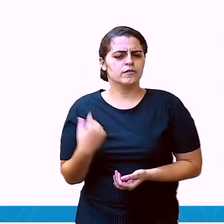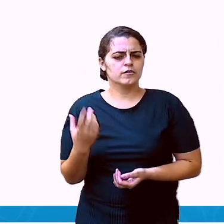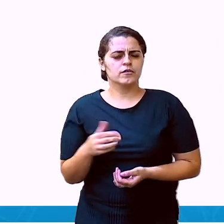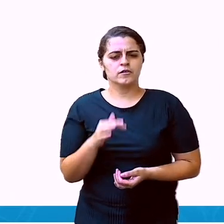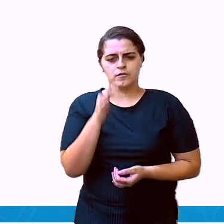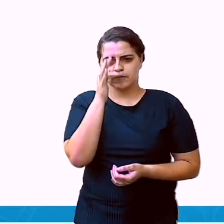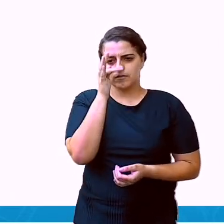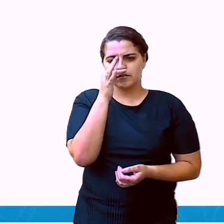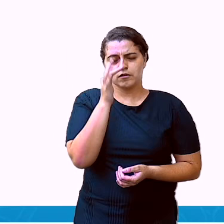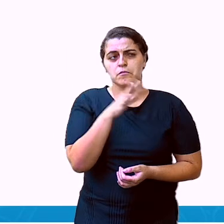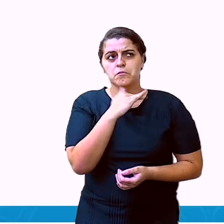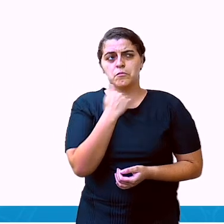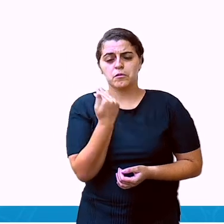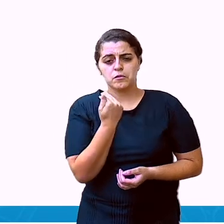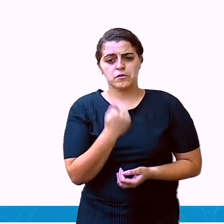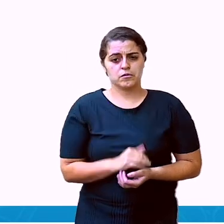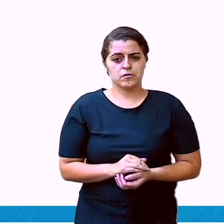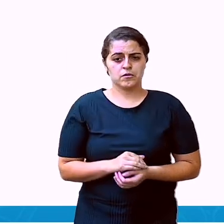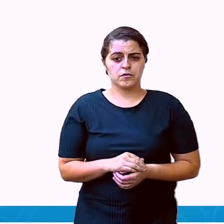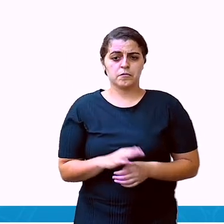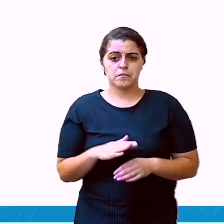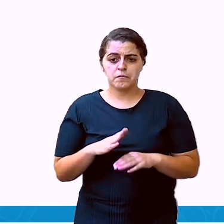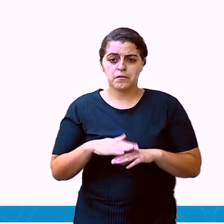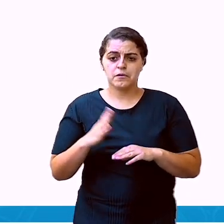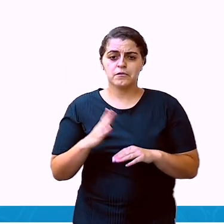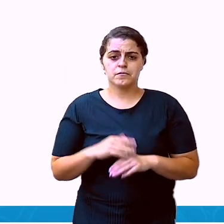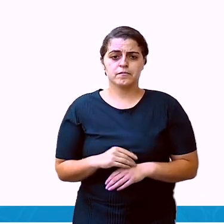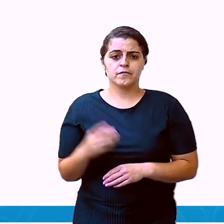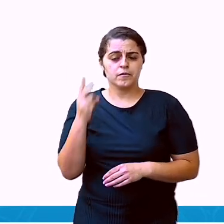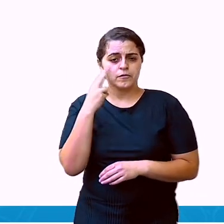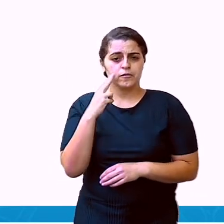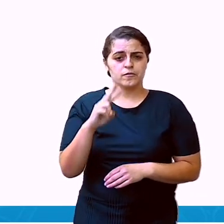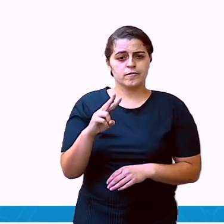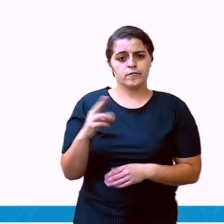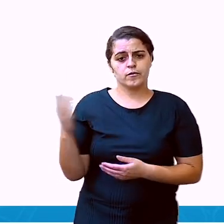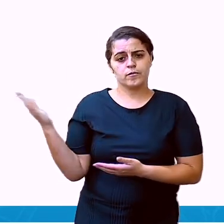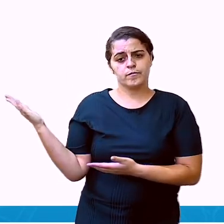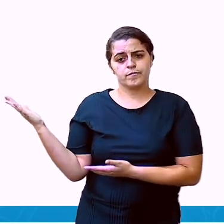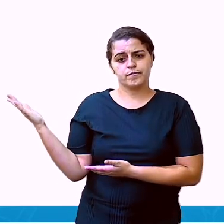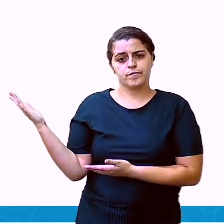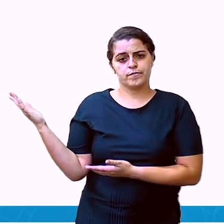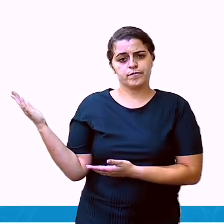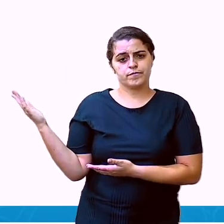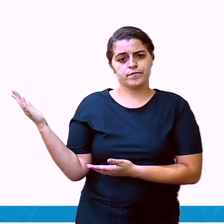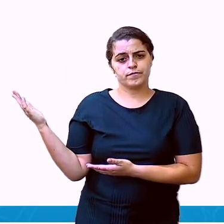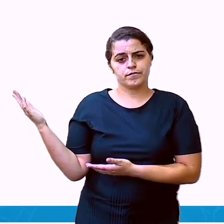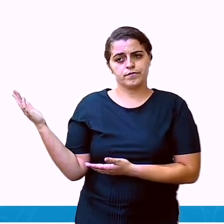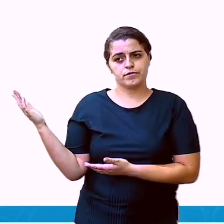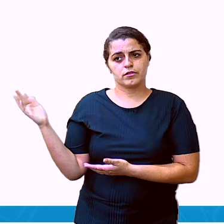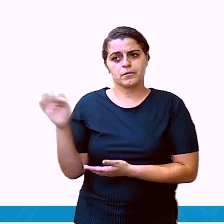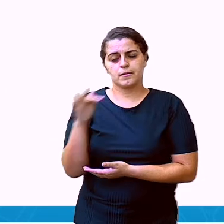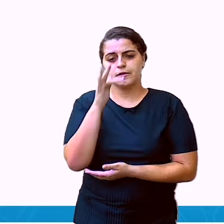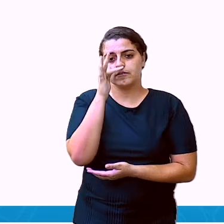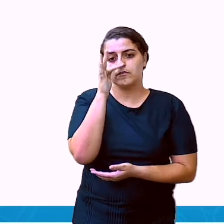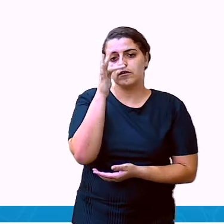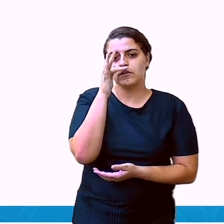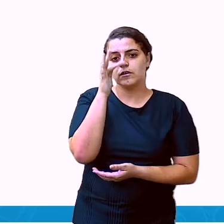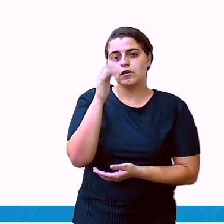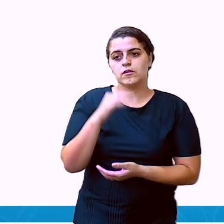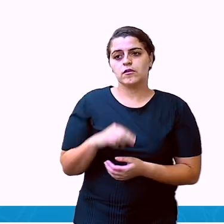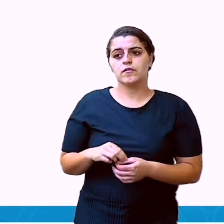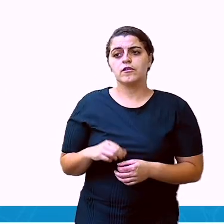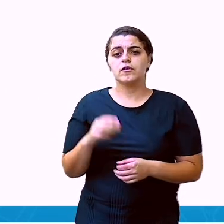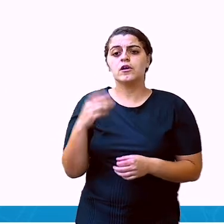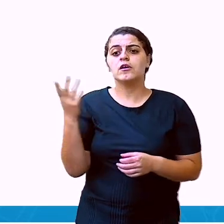plantinha começou a morrer mais ainda? Vamos ver. Olha, as folhas começaram